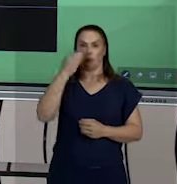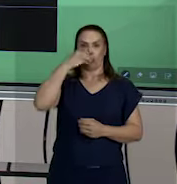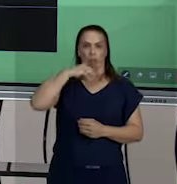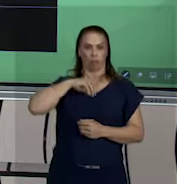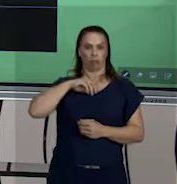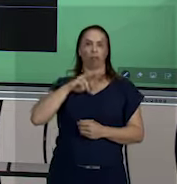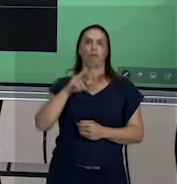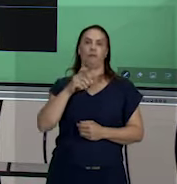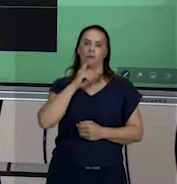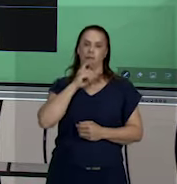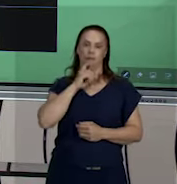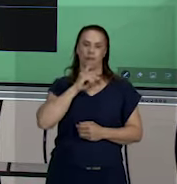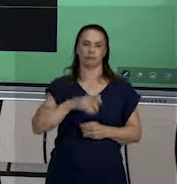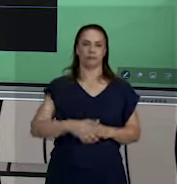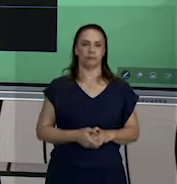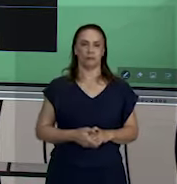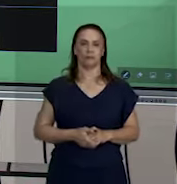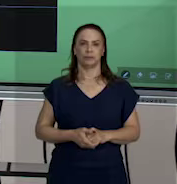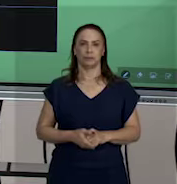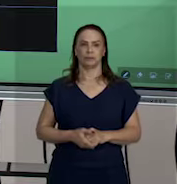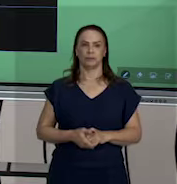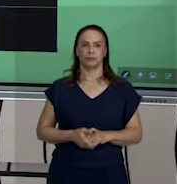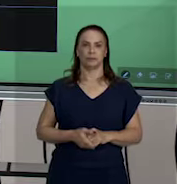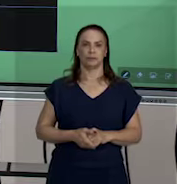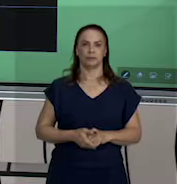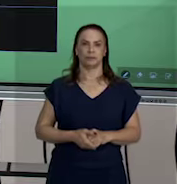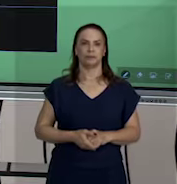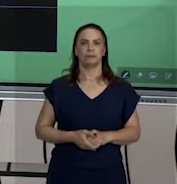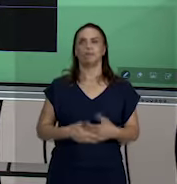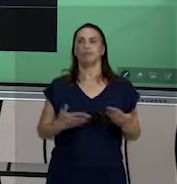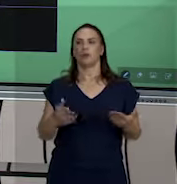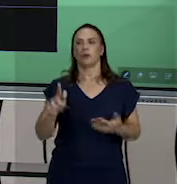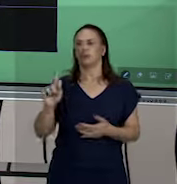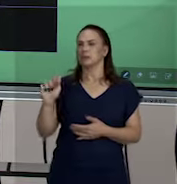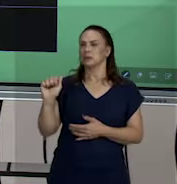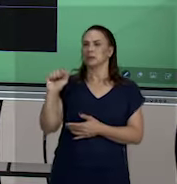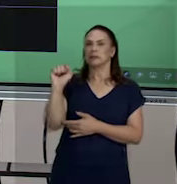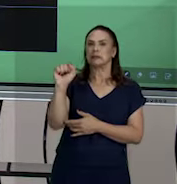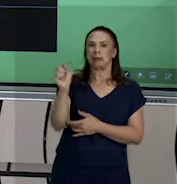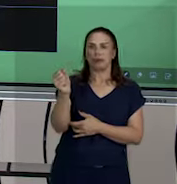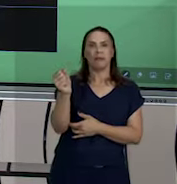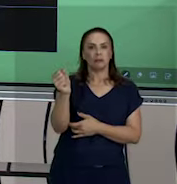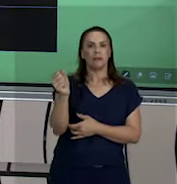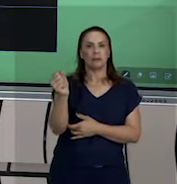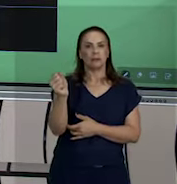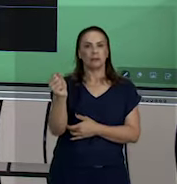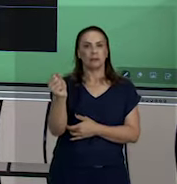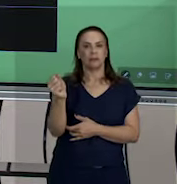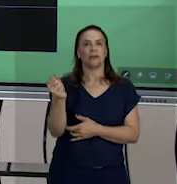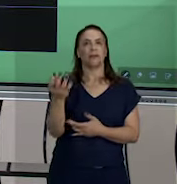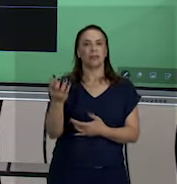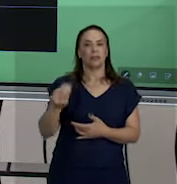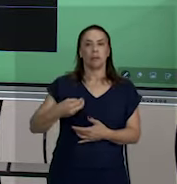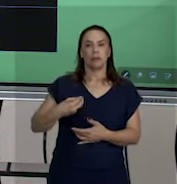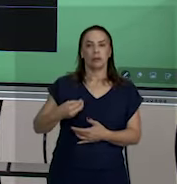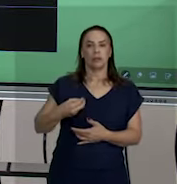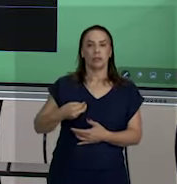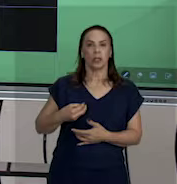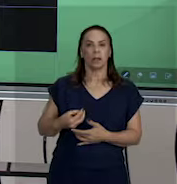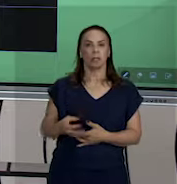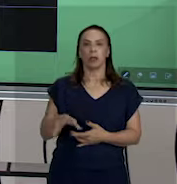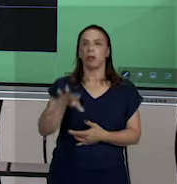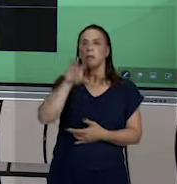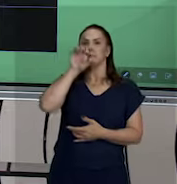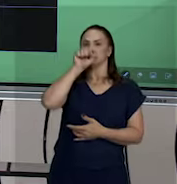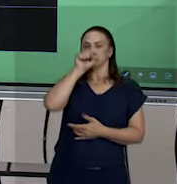mais friozinho. Bom, quais são os gases presentes durante o movimento de respiração, né? Em maior ou